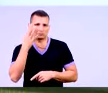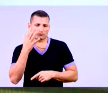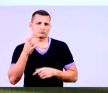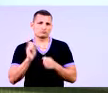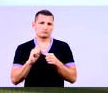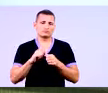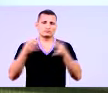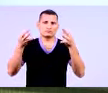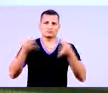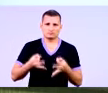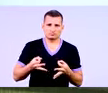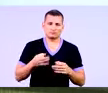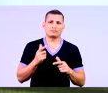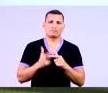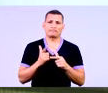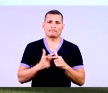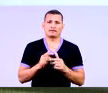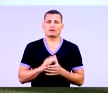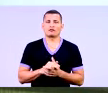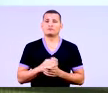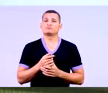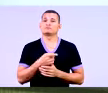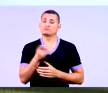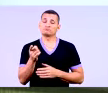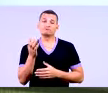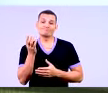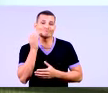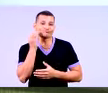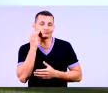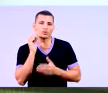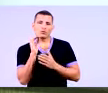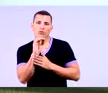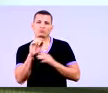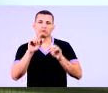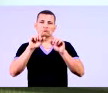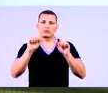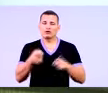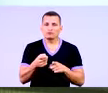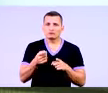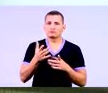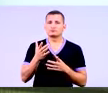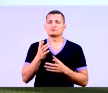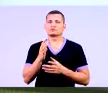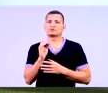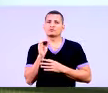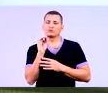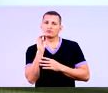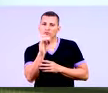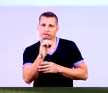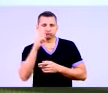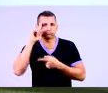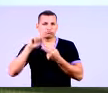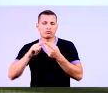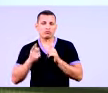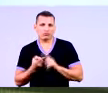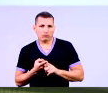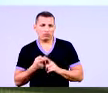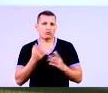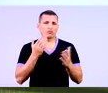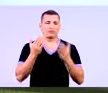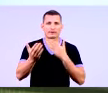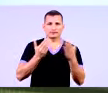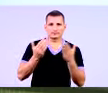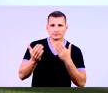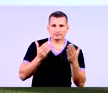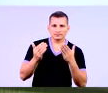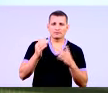correta porque você vai tentar colocar ali um parêntesis vai tentar colocar uma expressão lógica de comparação